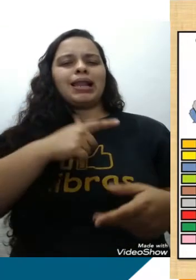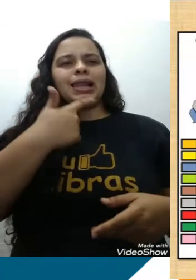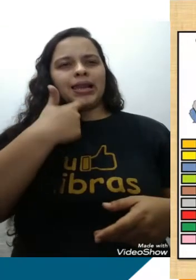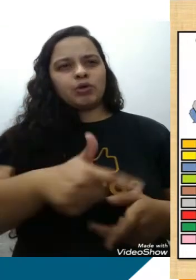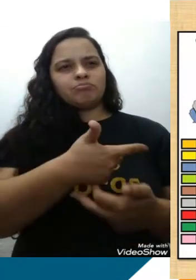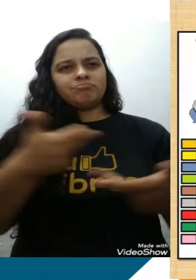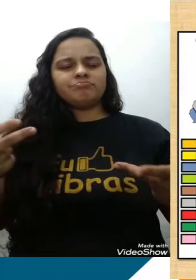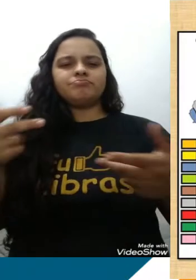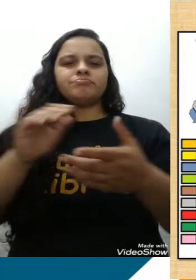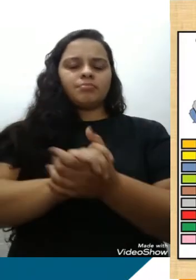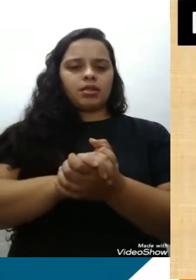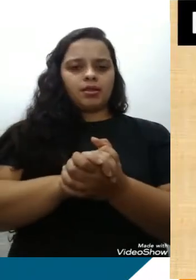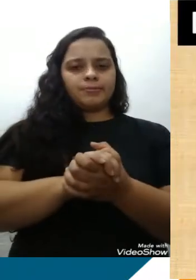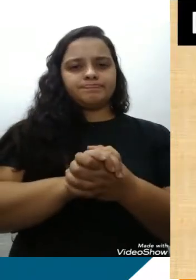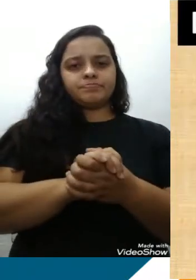1.300 línguas.